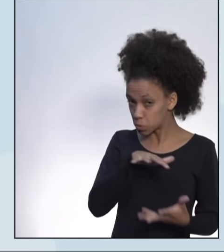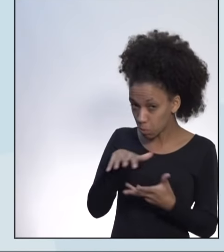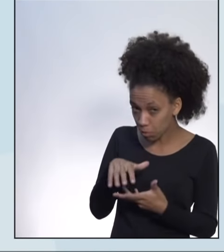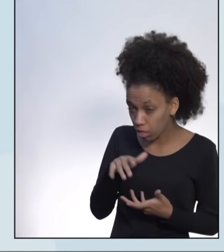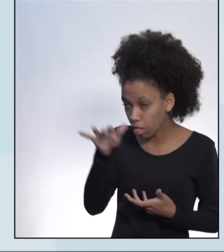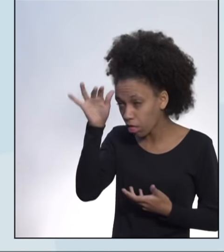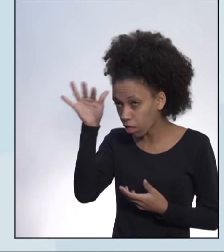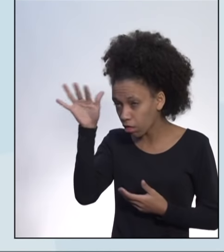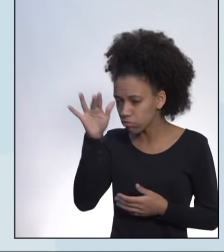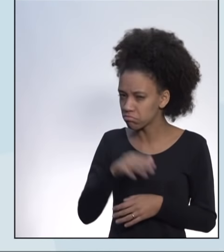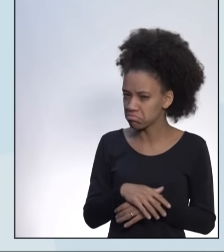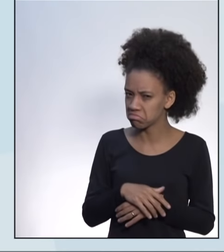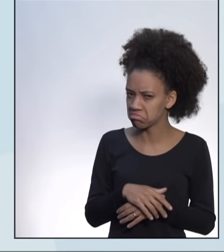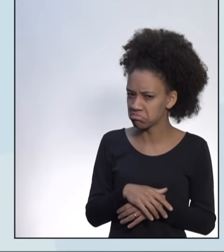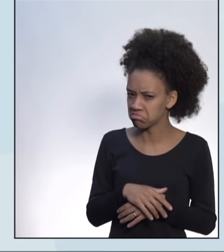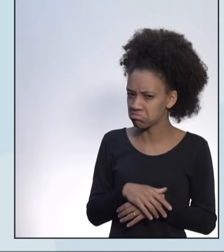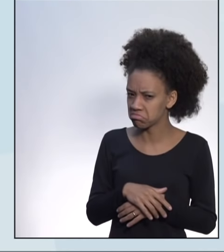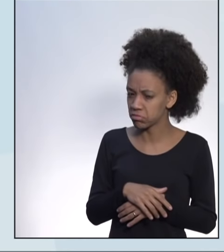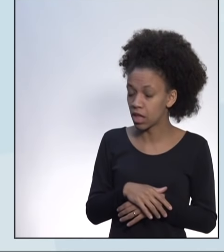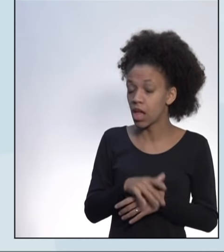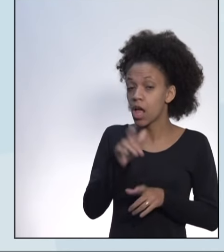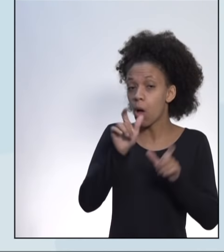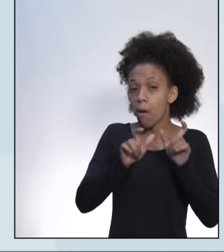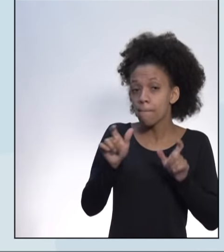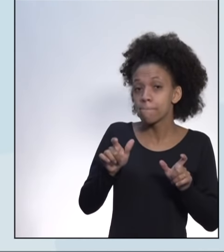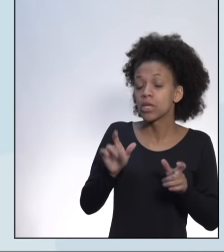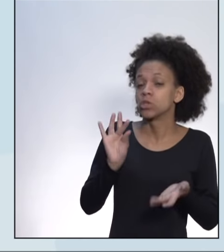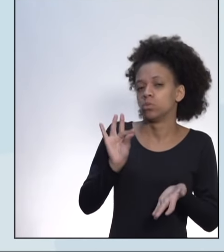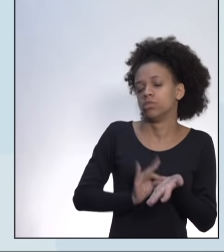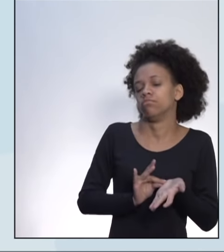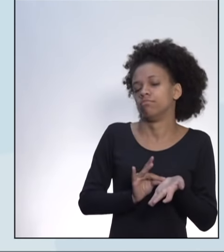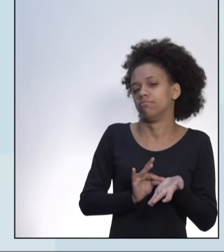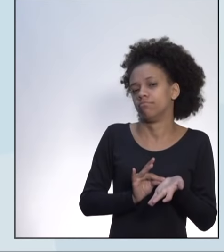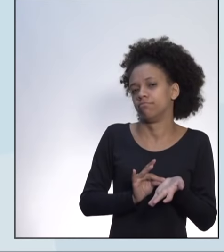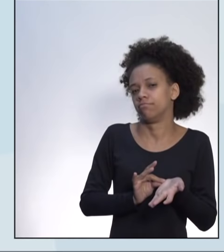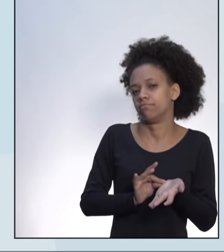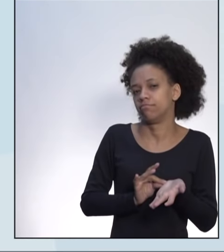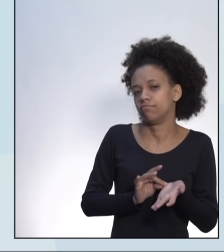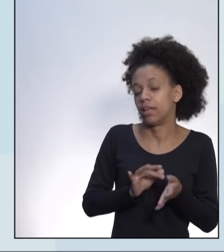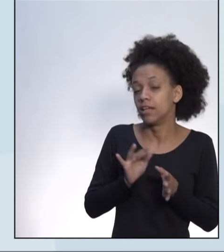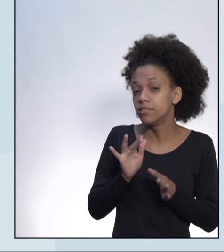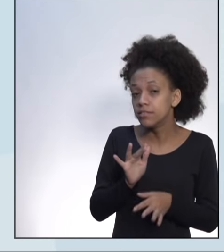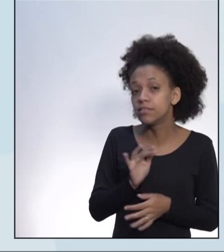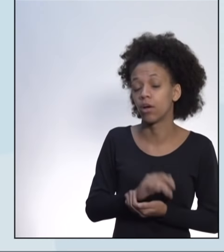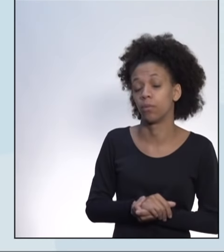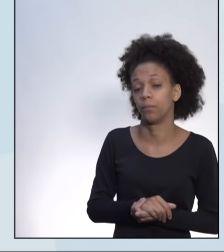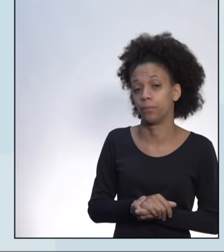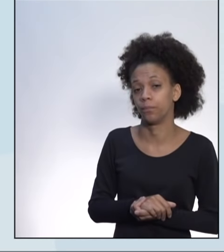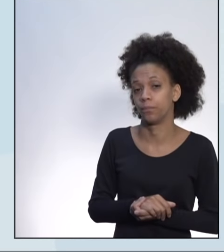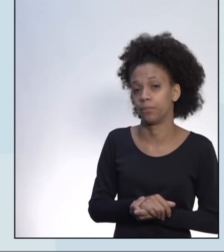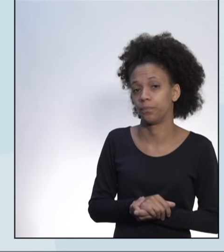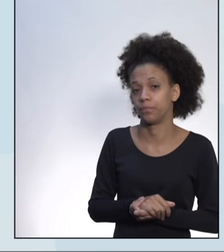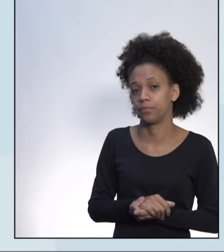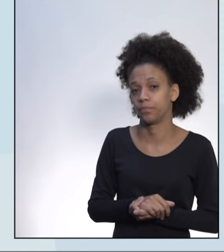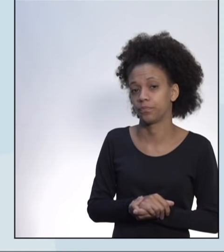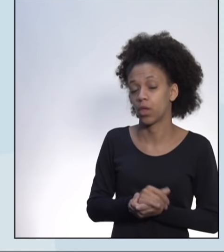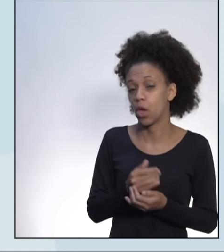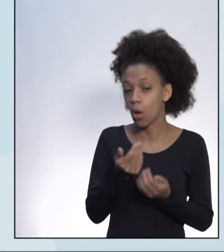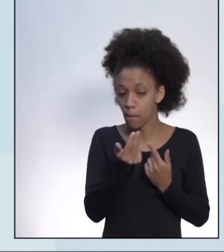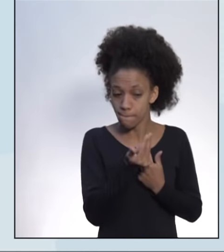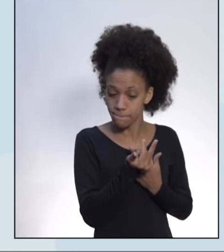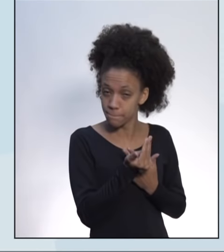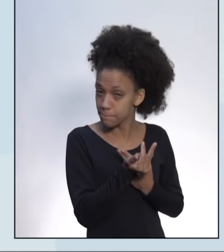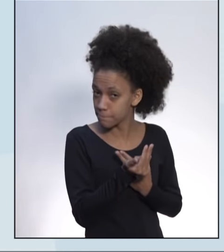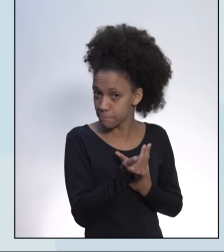e causa disso serve o pipo são pessoas reais just like you and me como